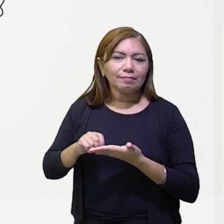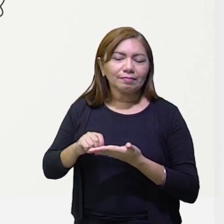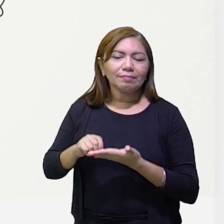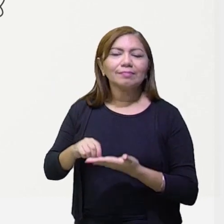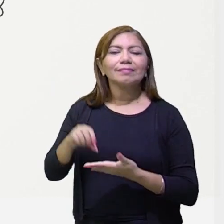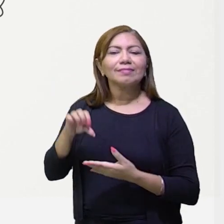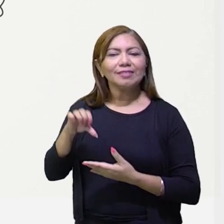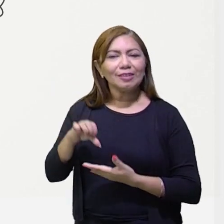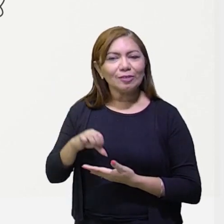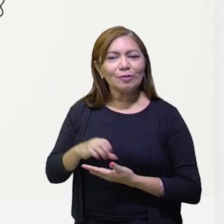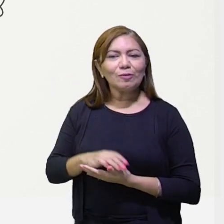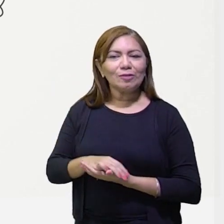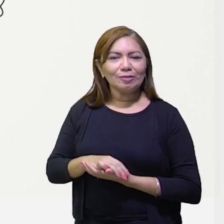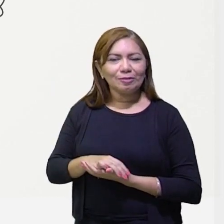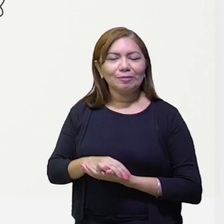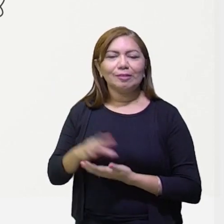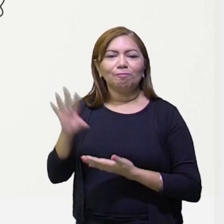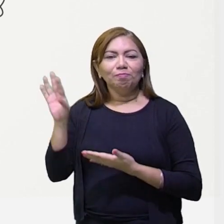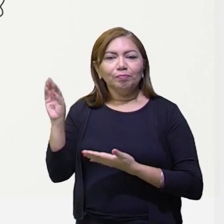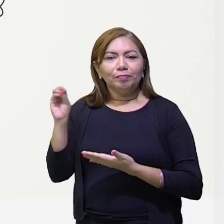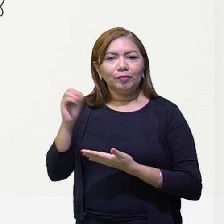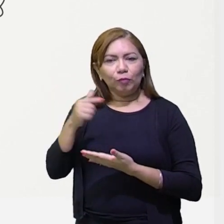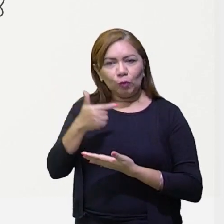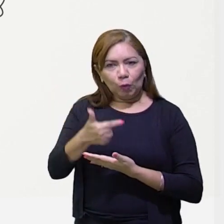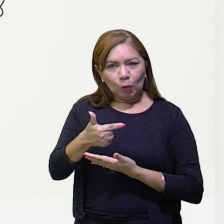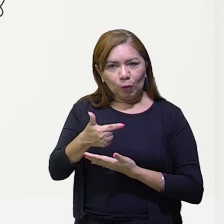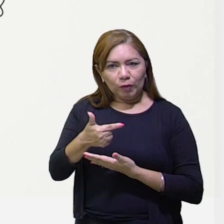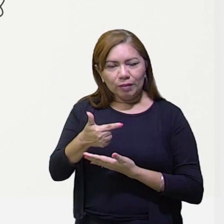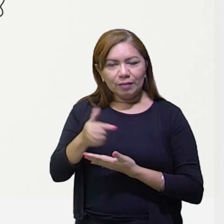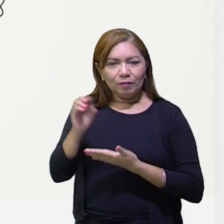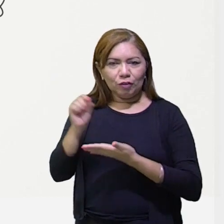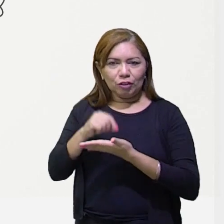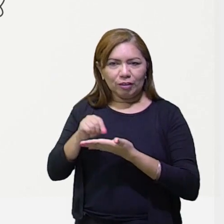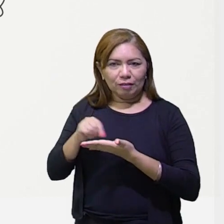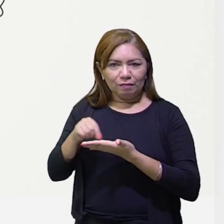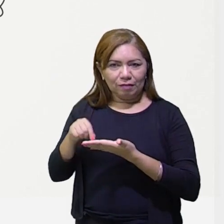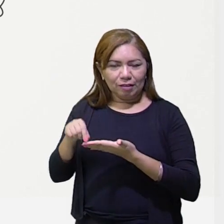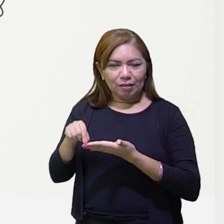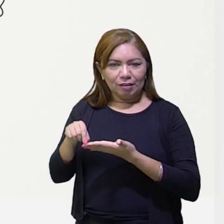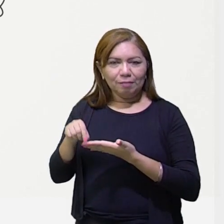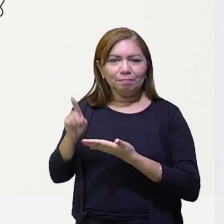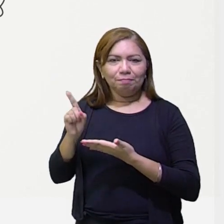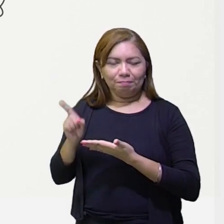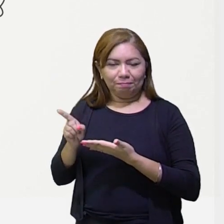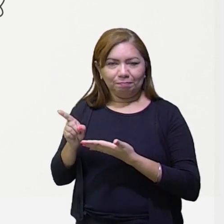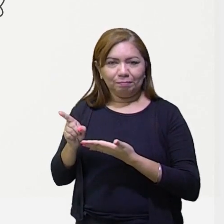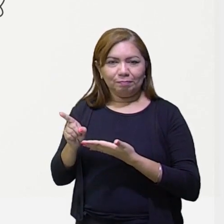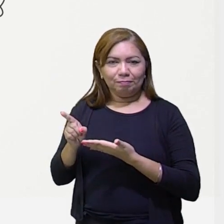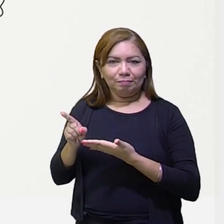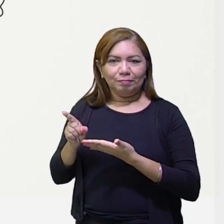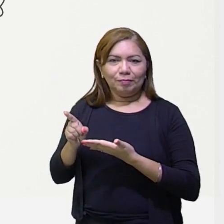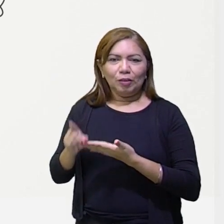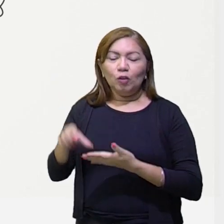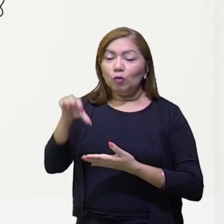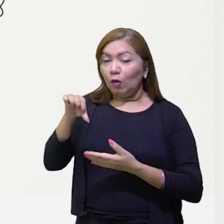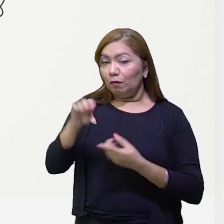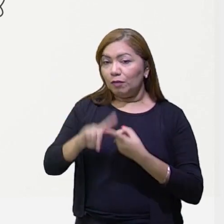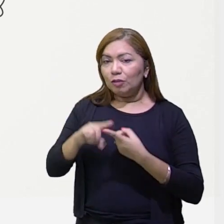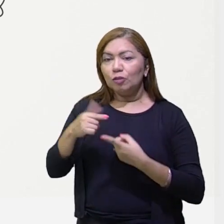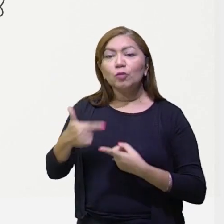quanto? 18. Então, 2 vai ficar aqui no quociente. Então, 9 vezes